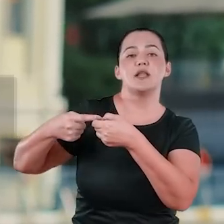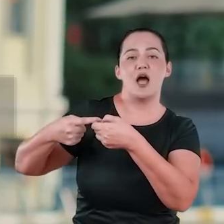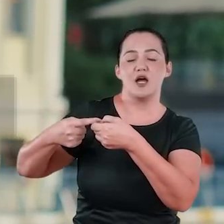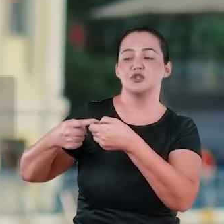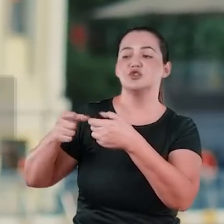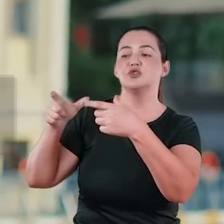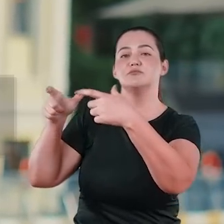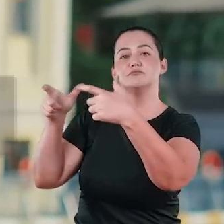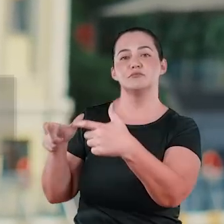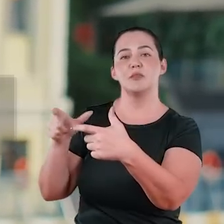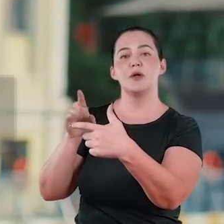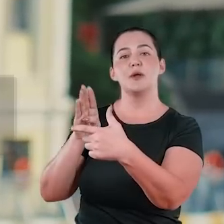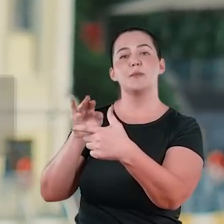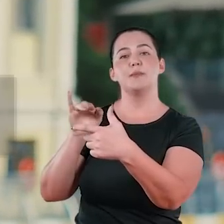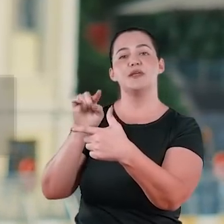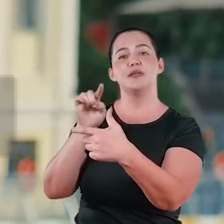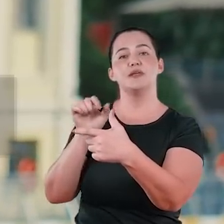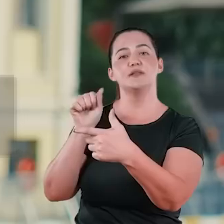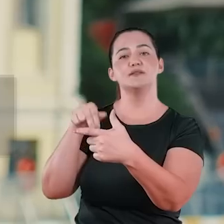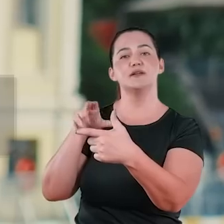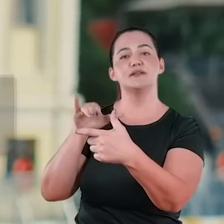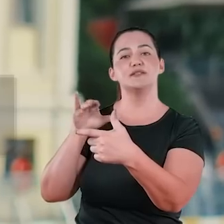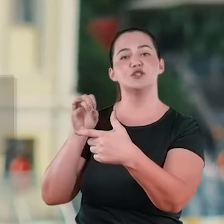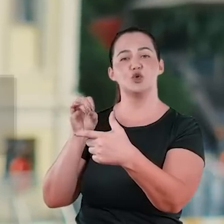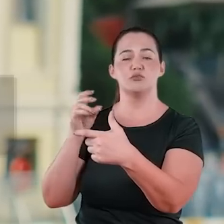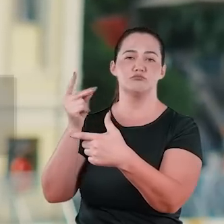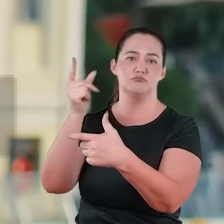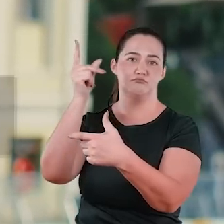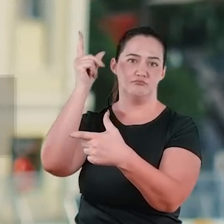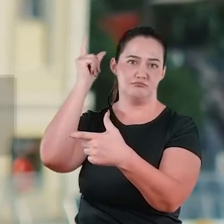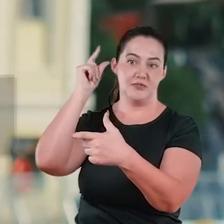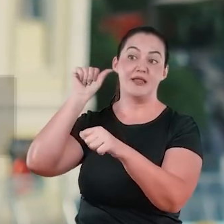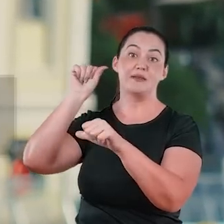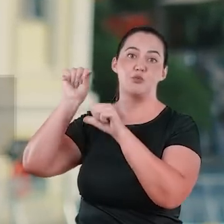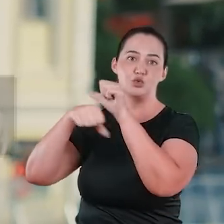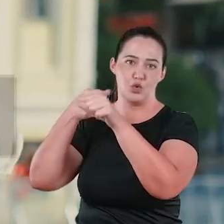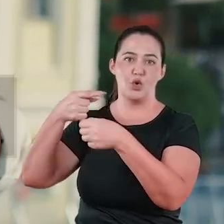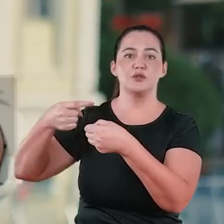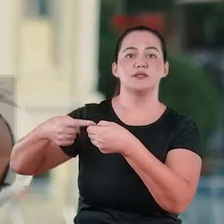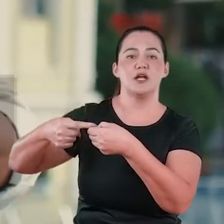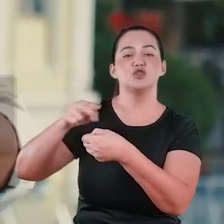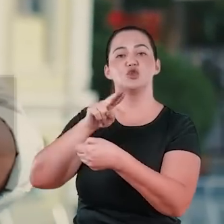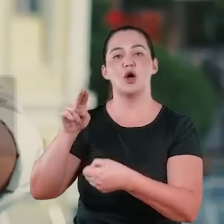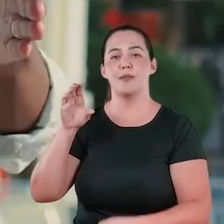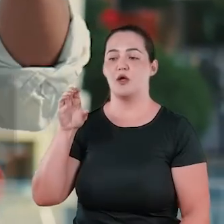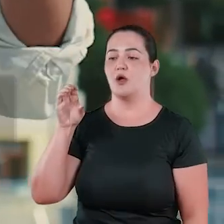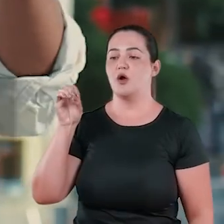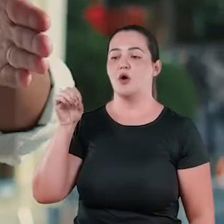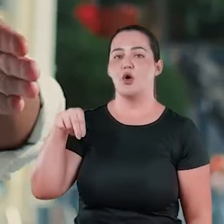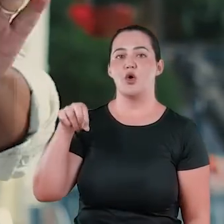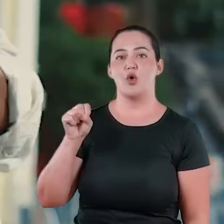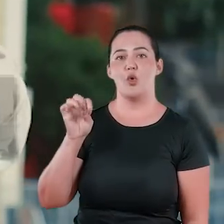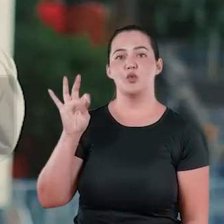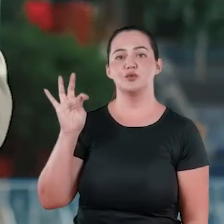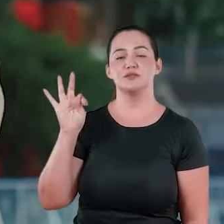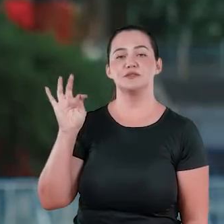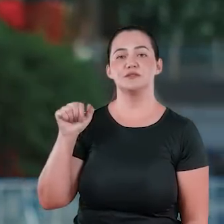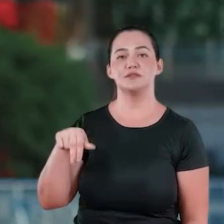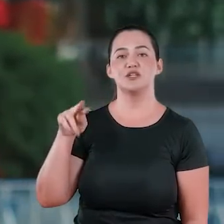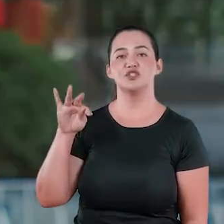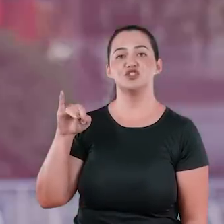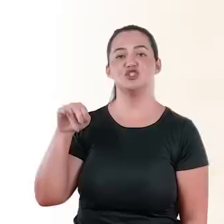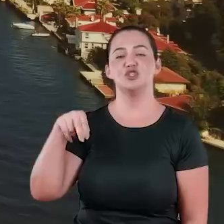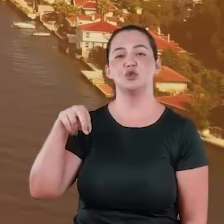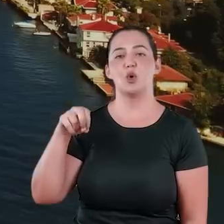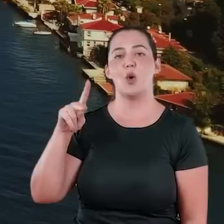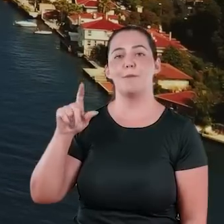cidade de Bizâncio. E este era o nome da cidade antes dela virar Constantinopla e antes dela virar Istambul. Só estou adiantando um